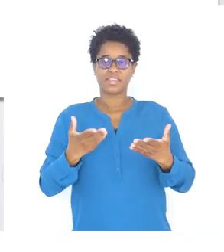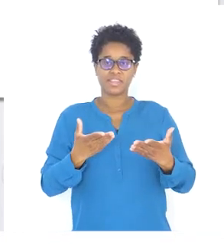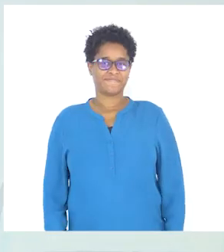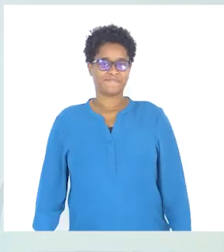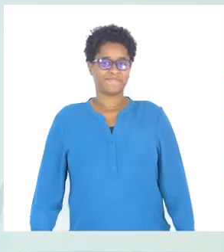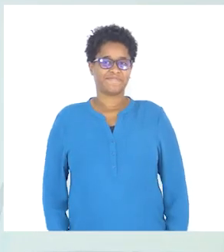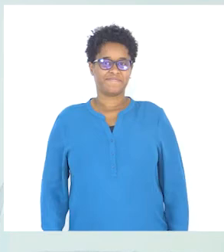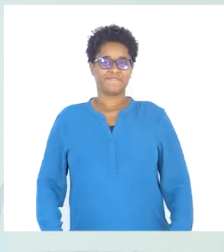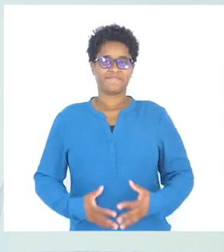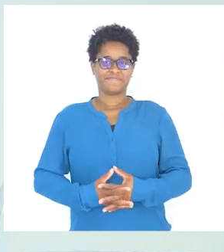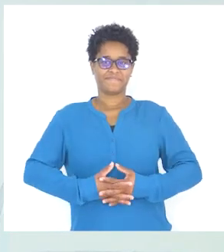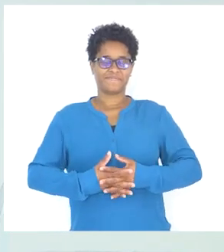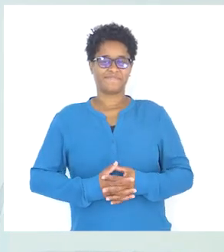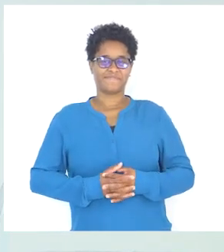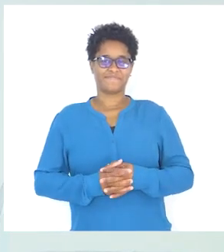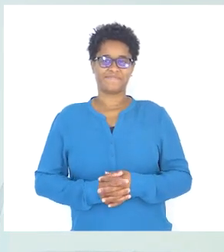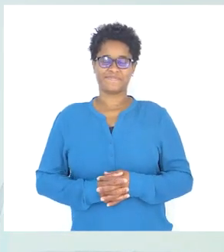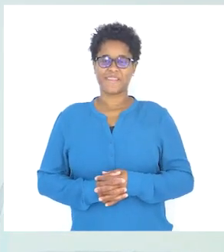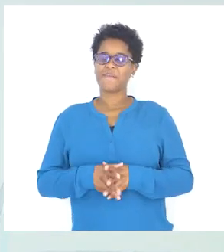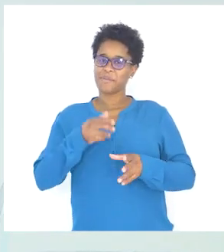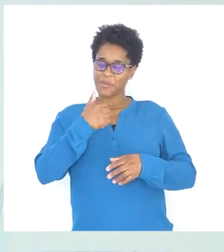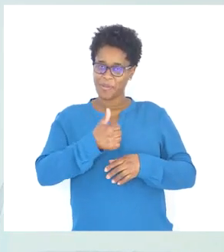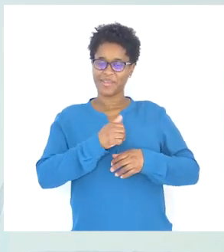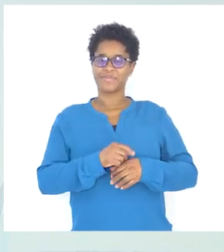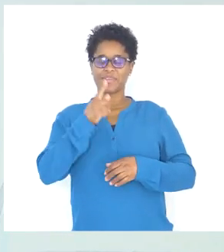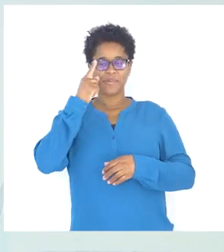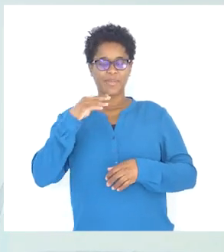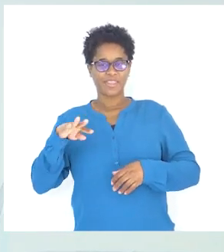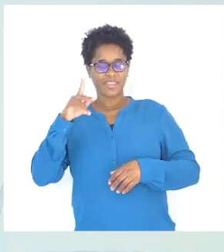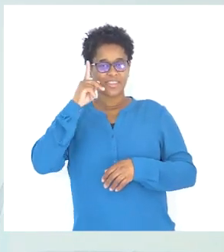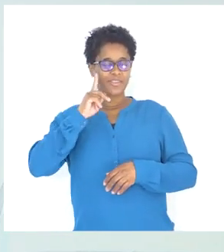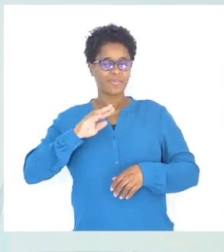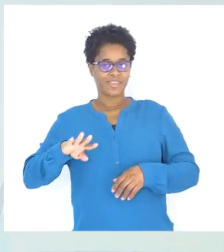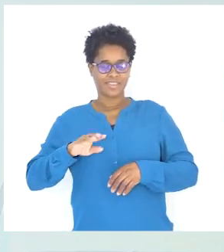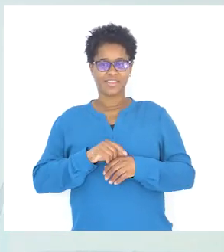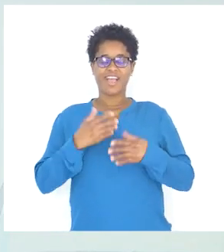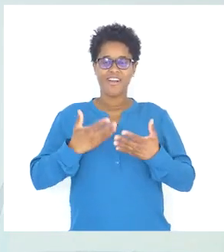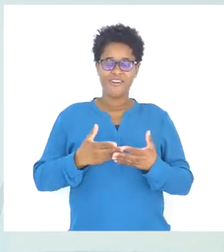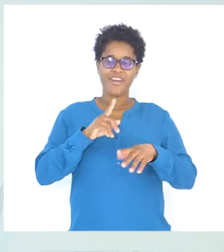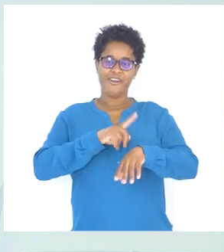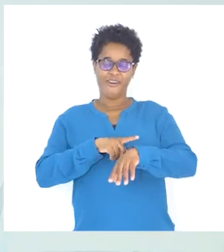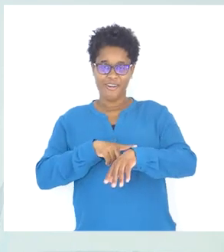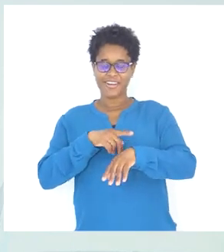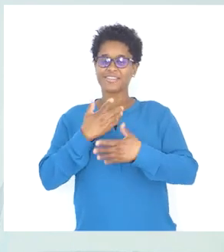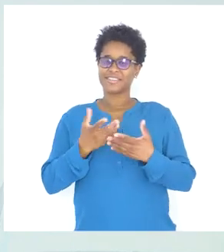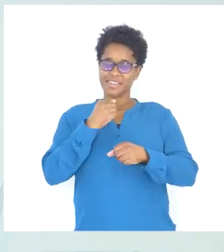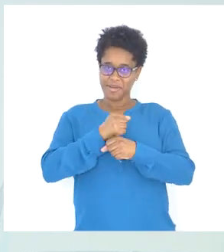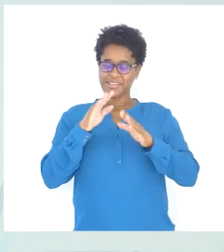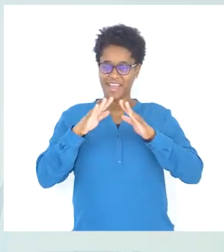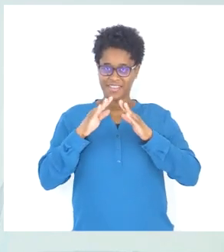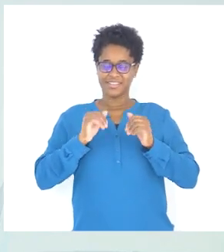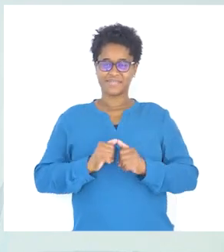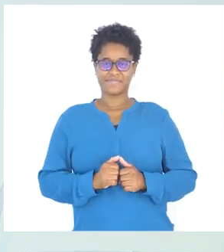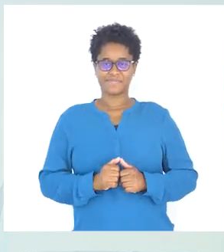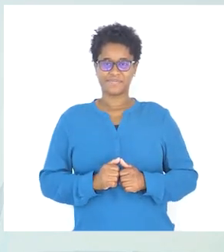imigração. Muito bem, meus meninos e meninas, agora é hora de trabalho de casa. Façam ali